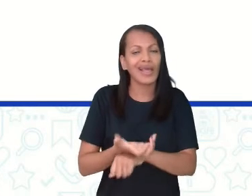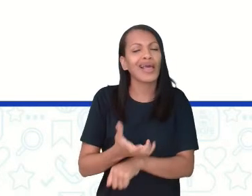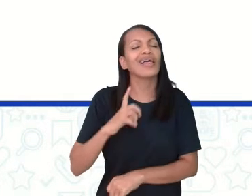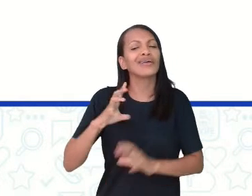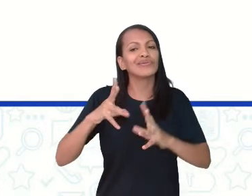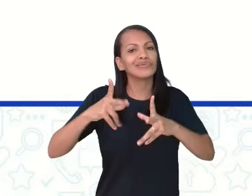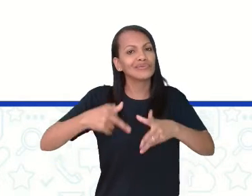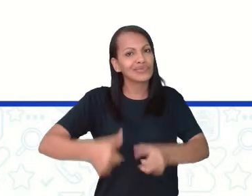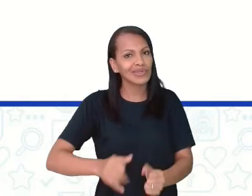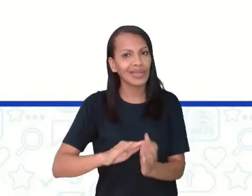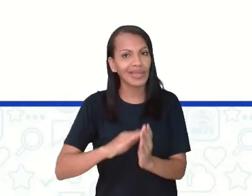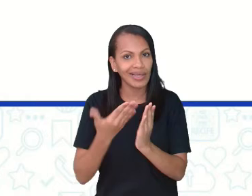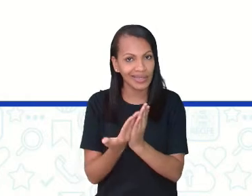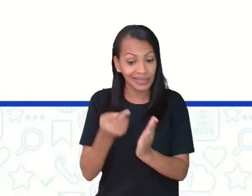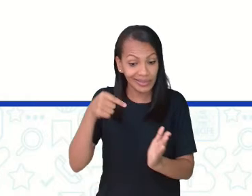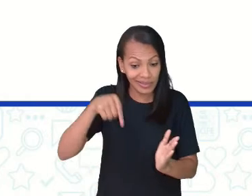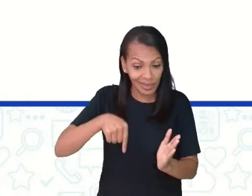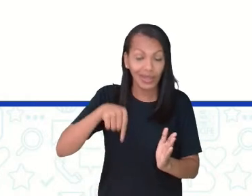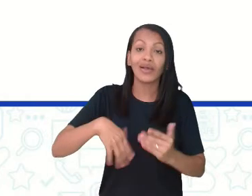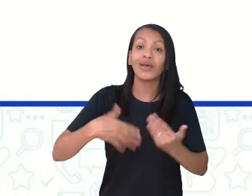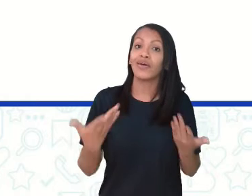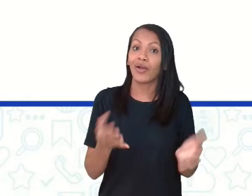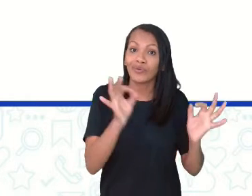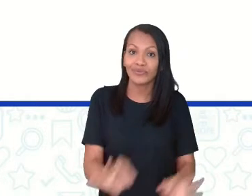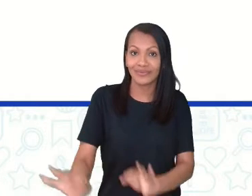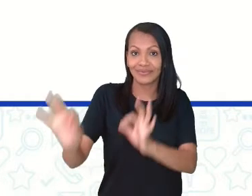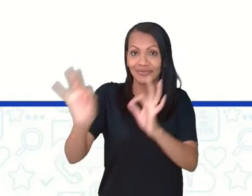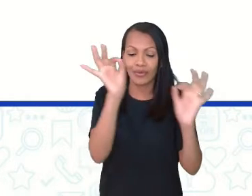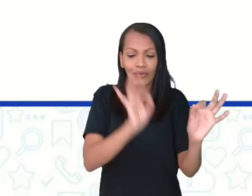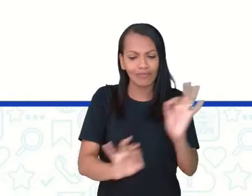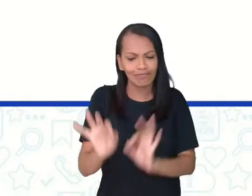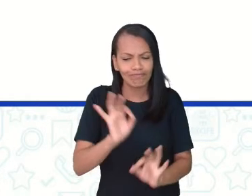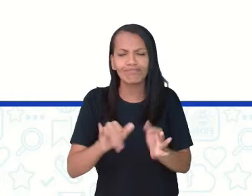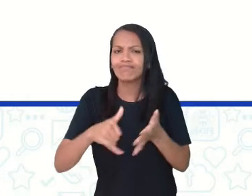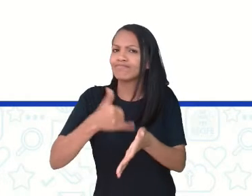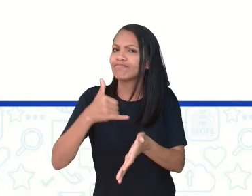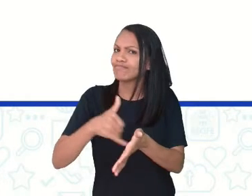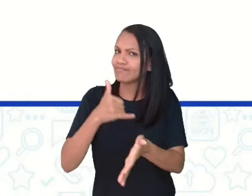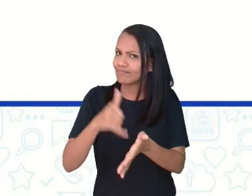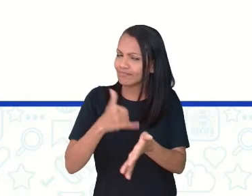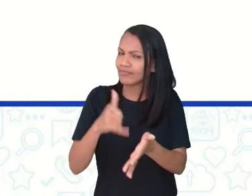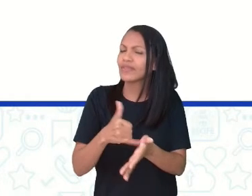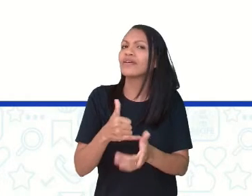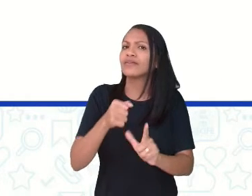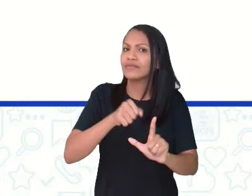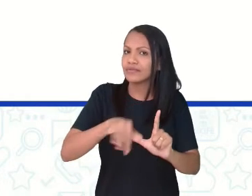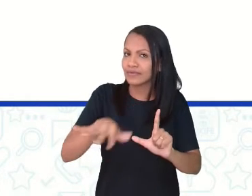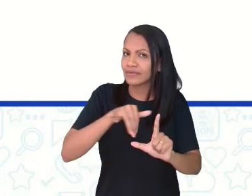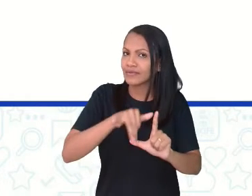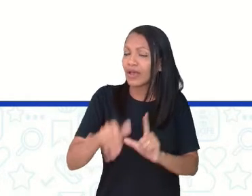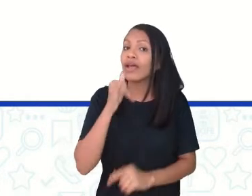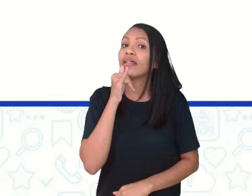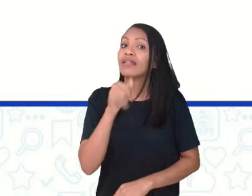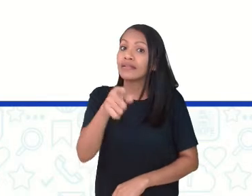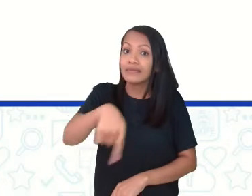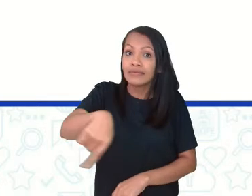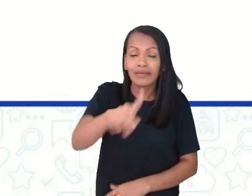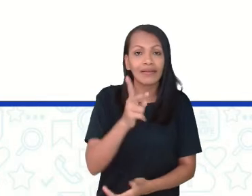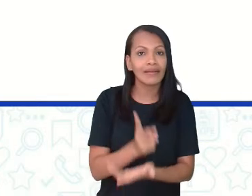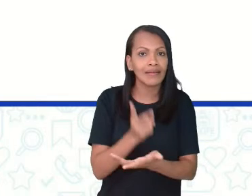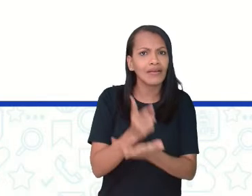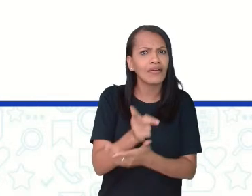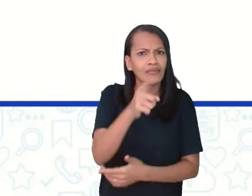aqui na nossa escola, certo? Então vão lá, se inscrevam, os blogueiros dizem isso sempre, vocês já estão acostumados, né? Então vai lá,